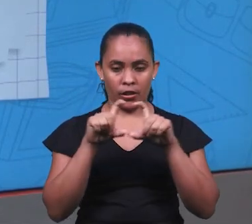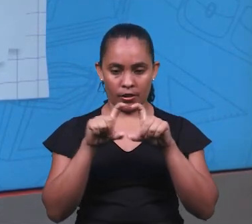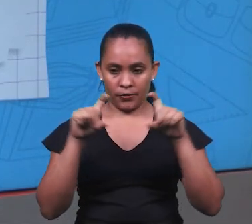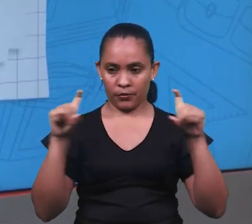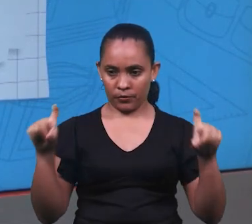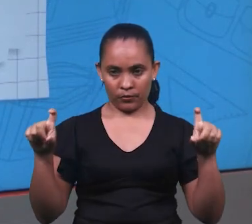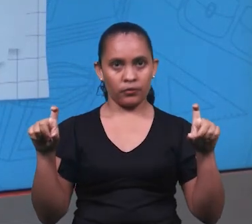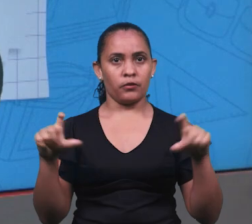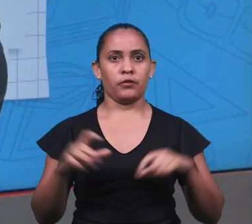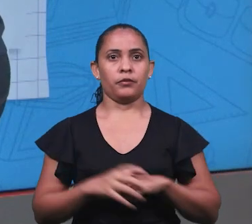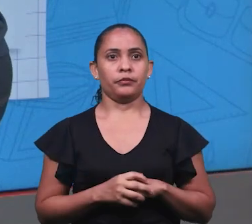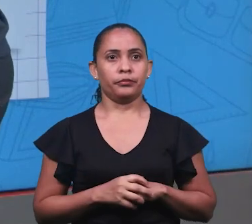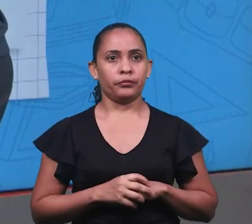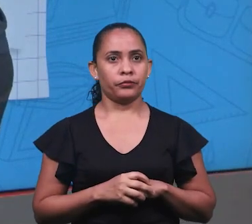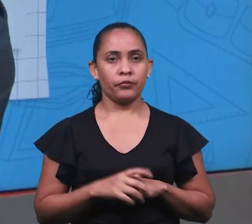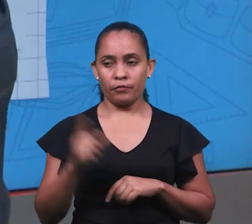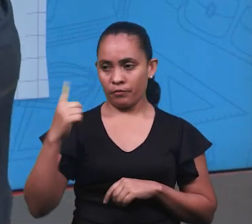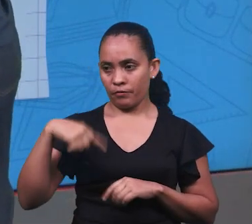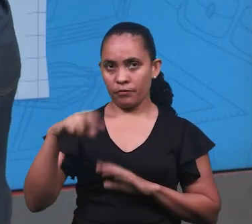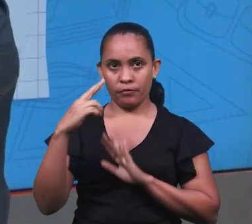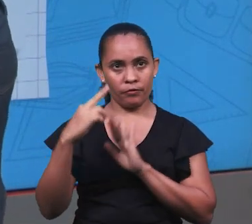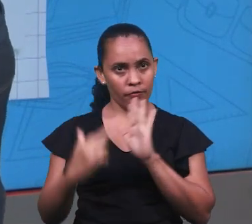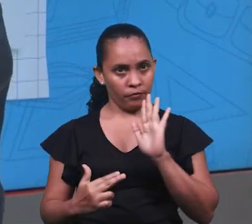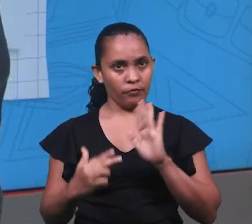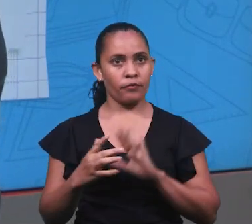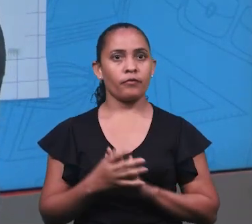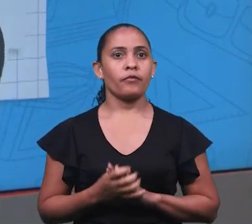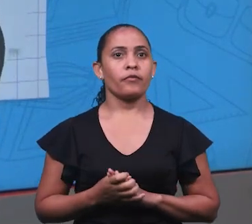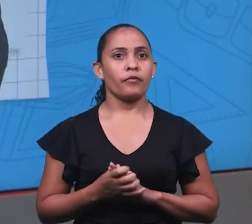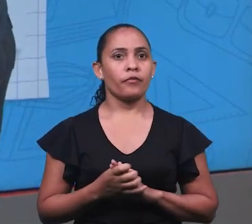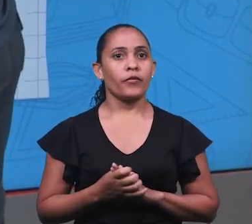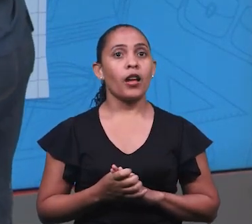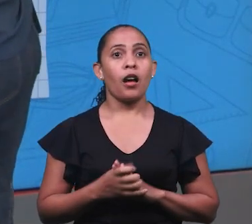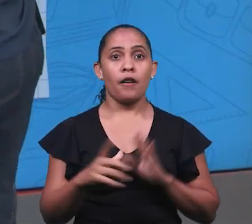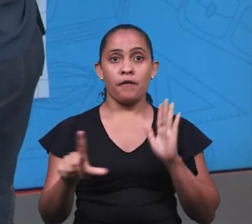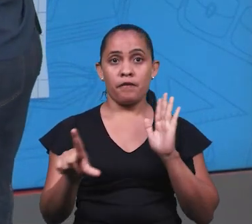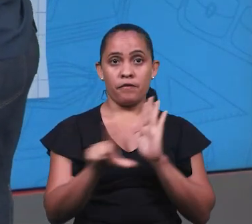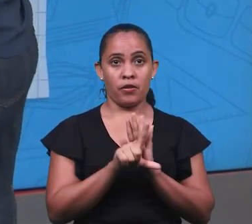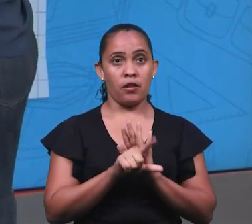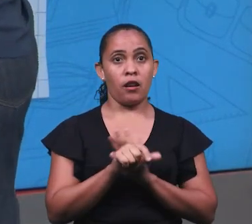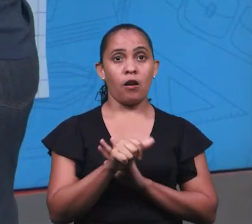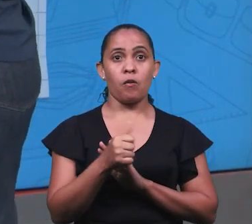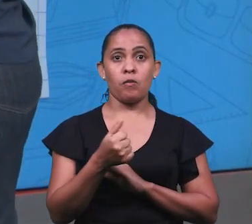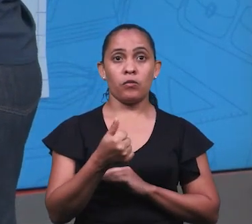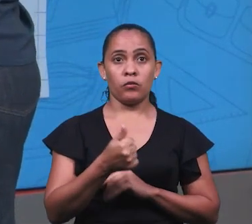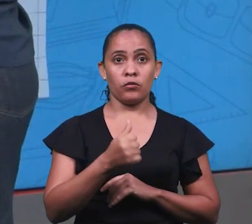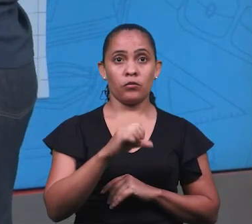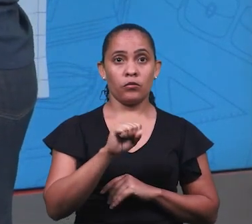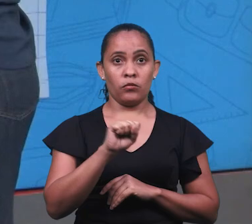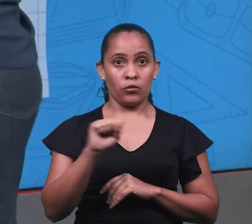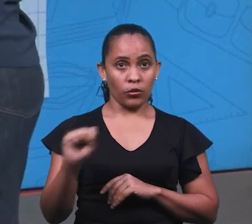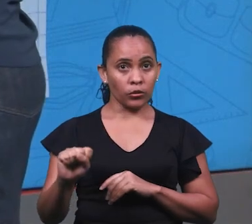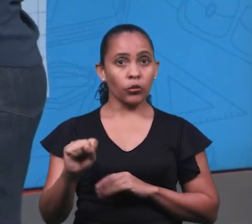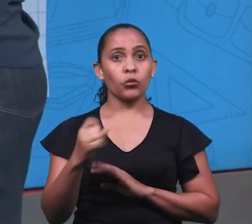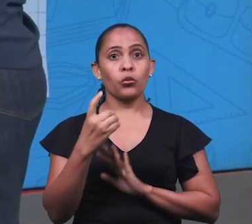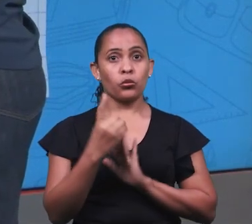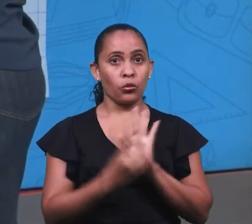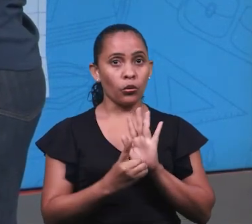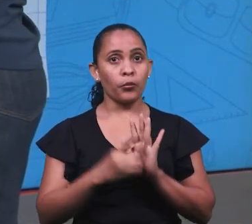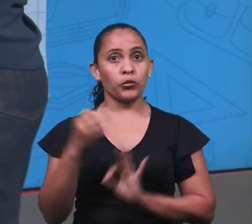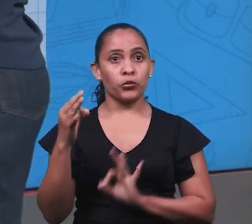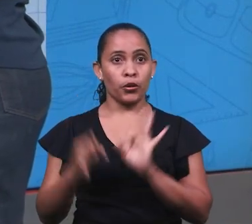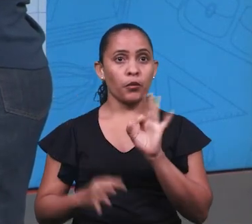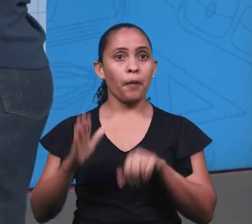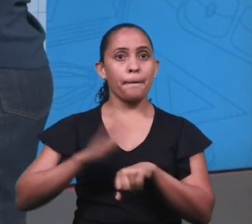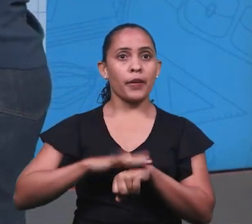do Lucas. Leia comigo, por favor. A Constituição Federal de 88, documento jurídico mais importante